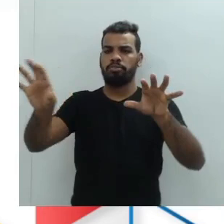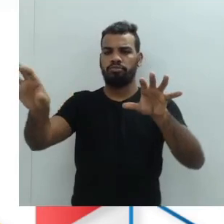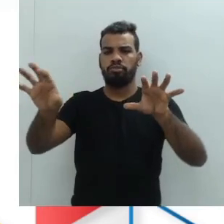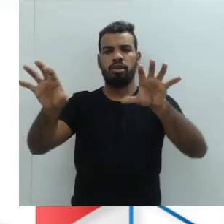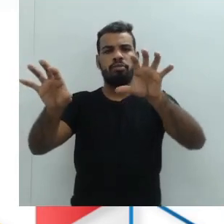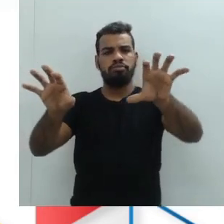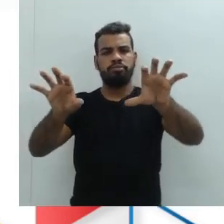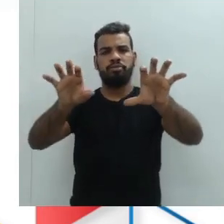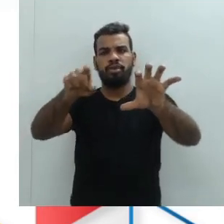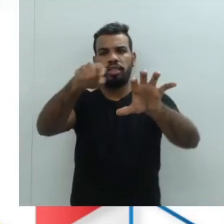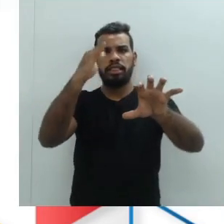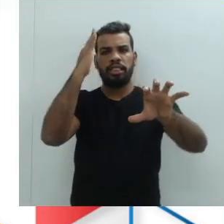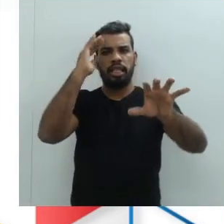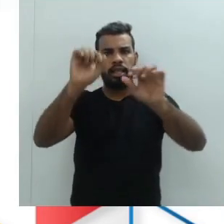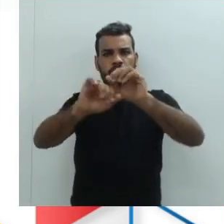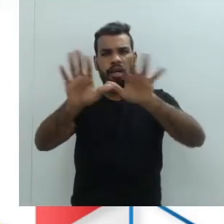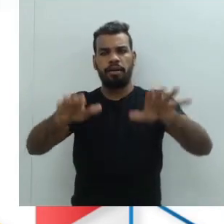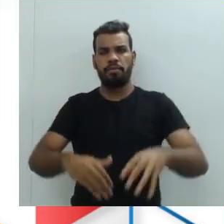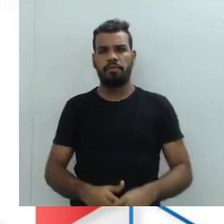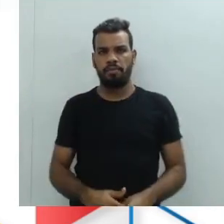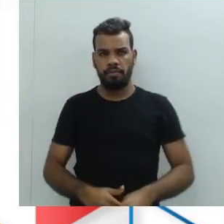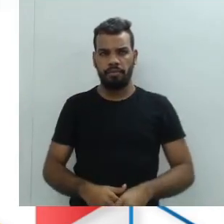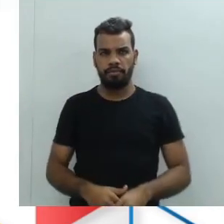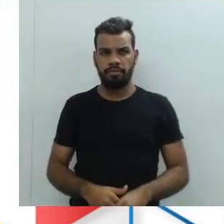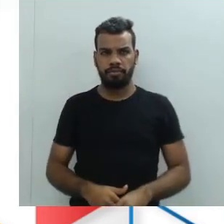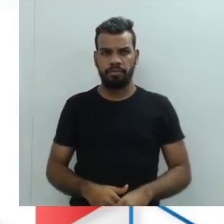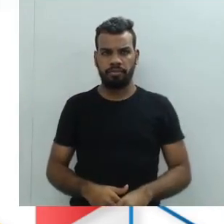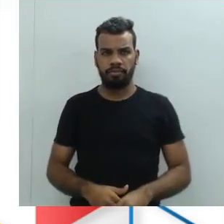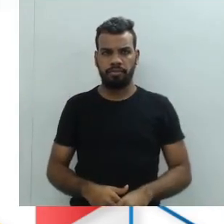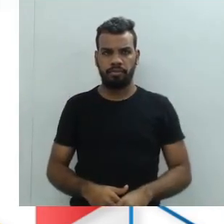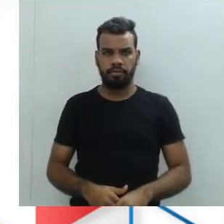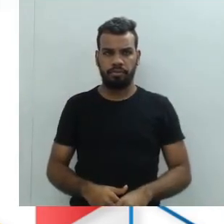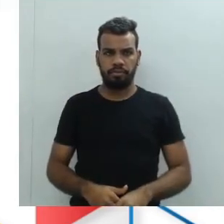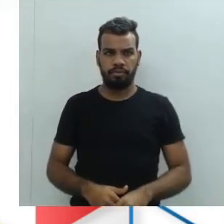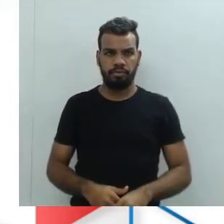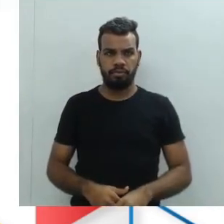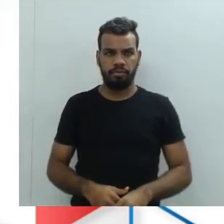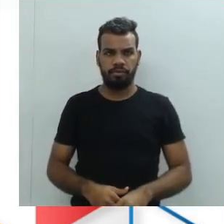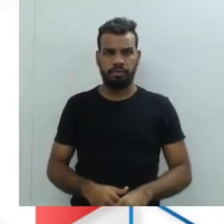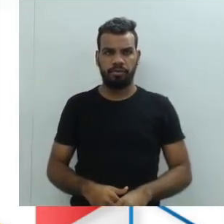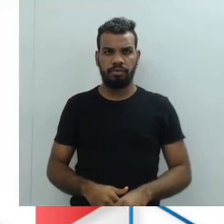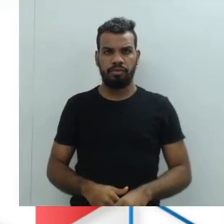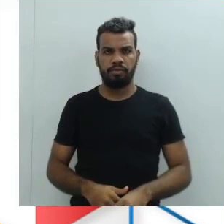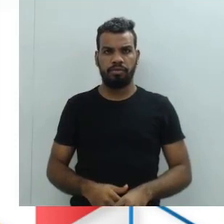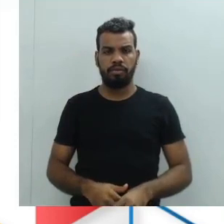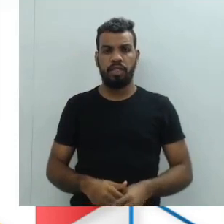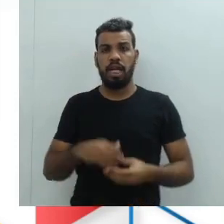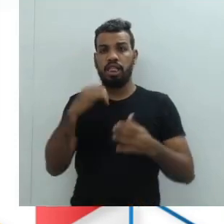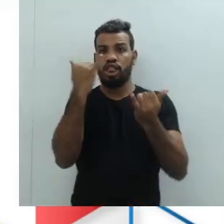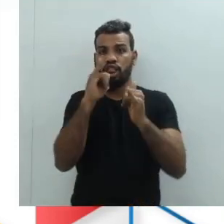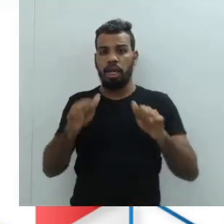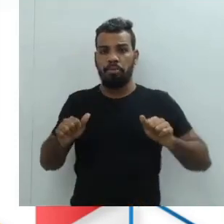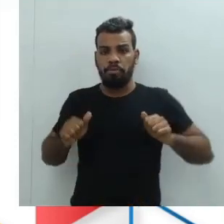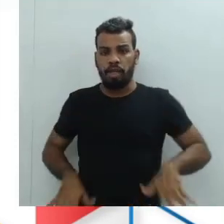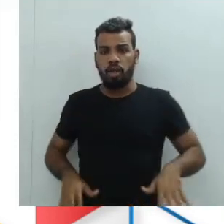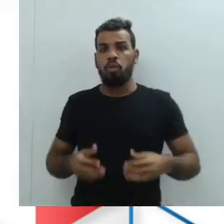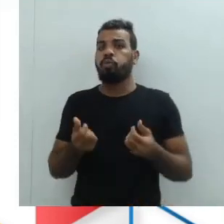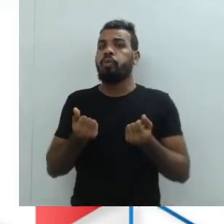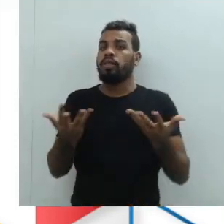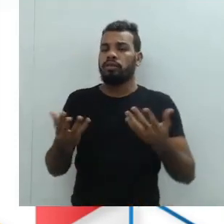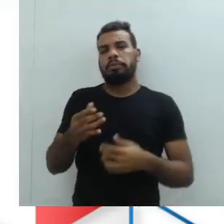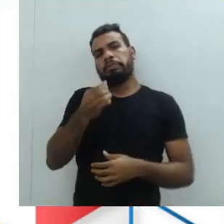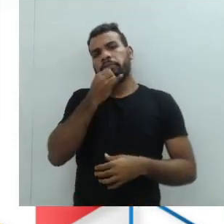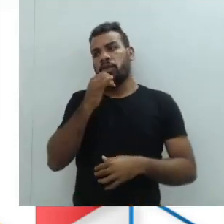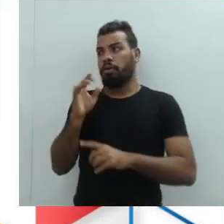a questão do gráfico. Pesquisa. Quanto gastamos de energia elétrica? Então aí ele